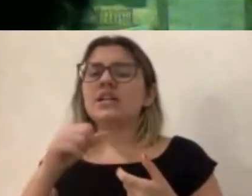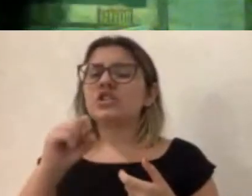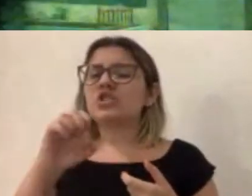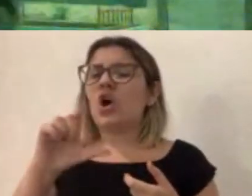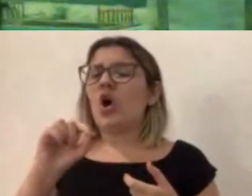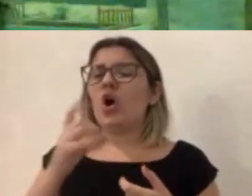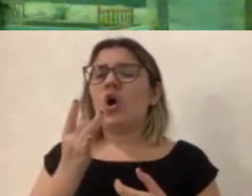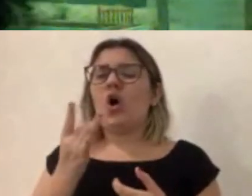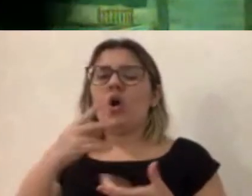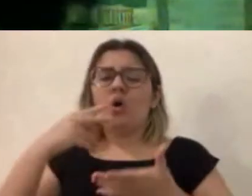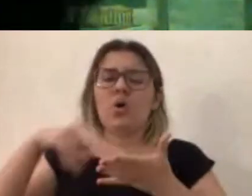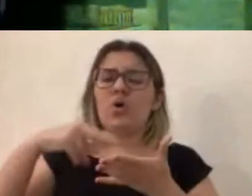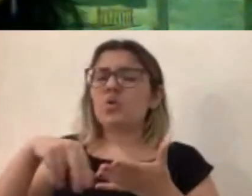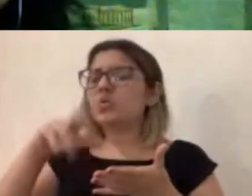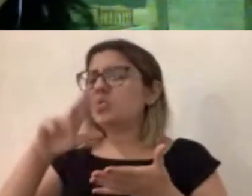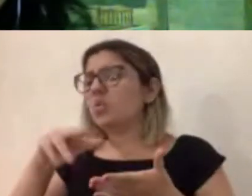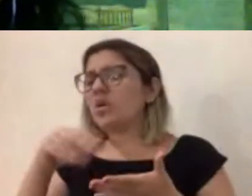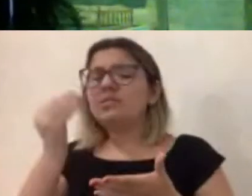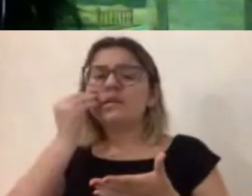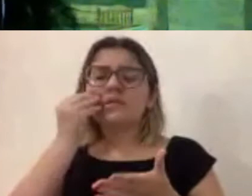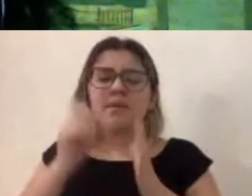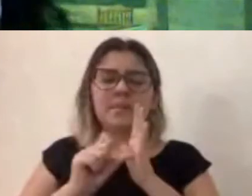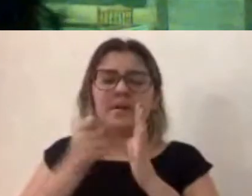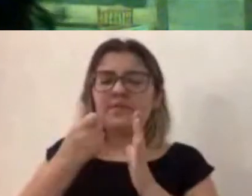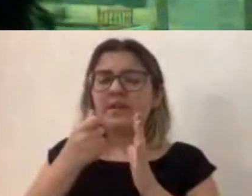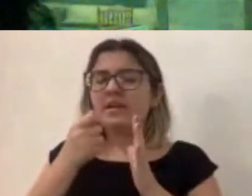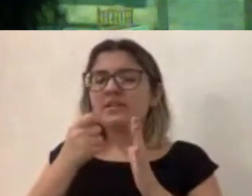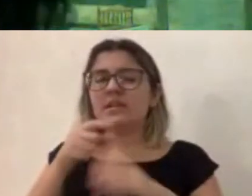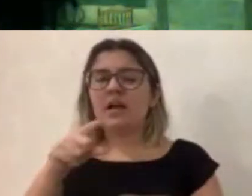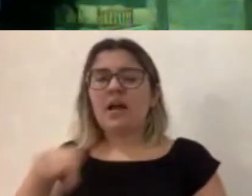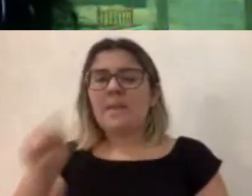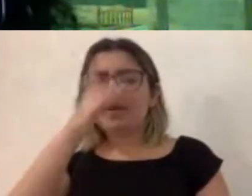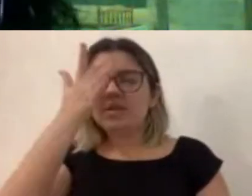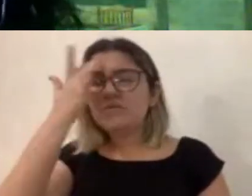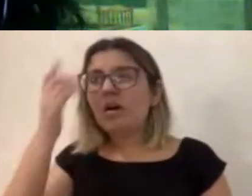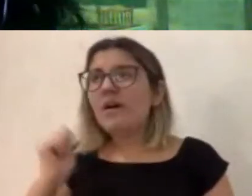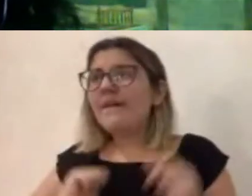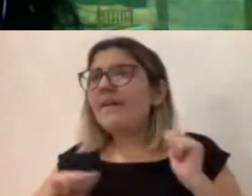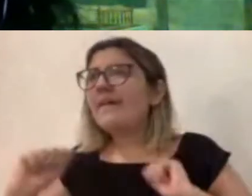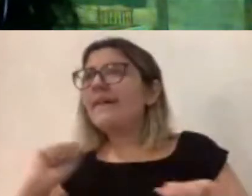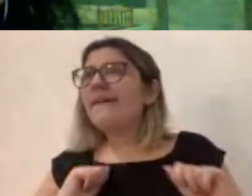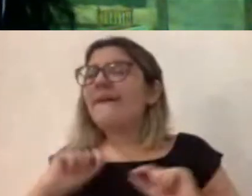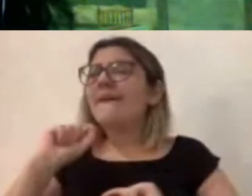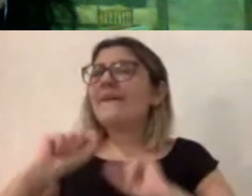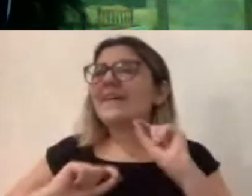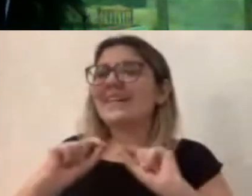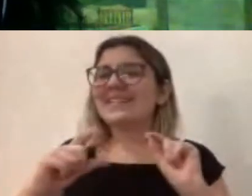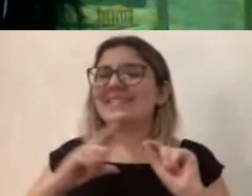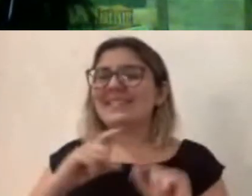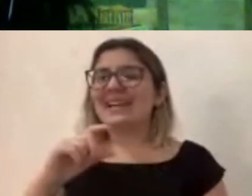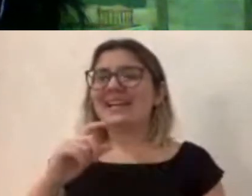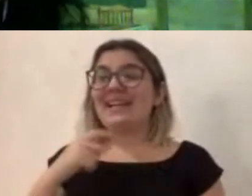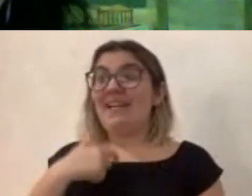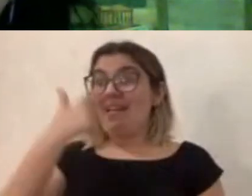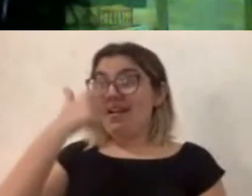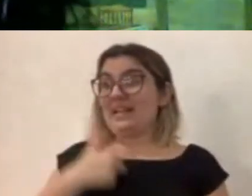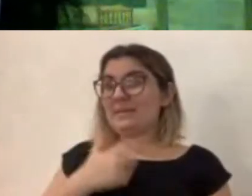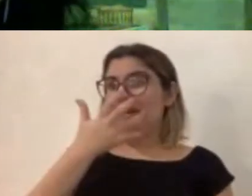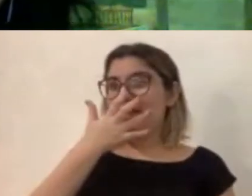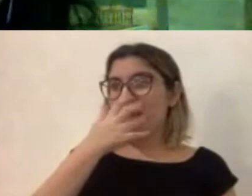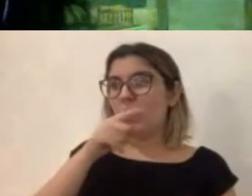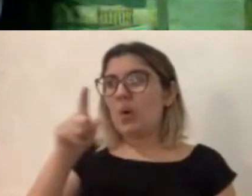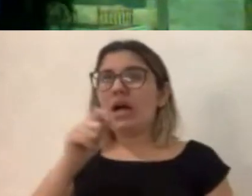que não sei o quê, tarará. Eu não sei, eu queria explorar um solo, porque eu acho que eu nunca fiz um solo, que não sei o quê. Então ela criava toda essa expectativa também, de novo, essa questão